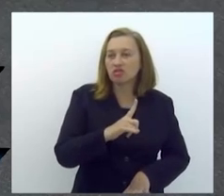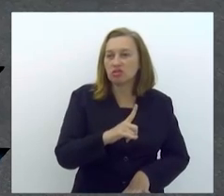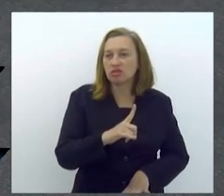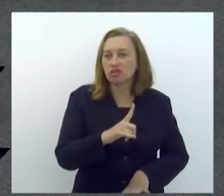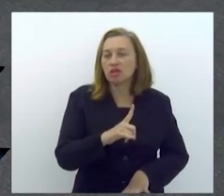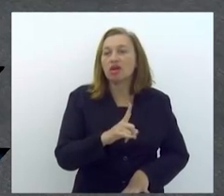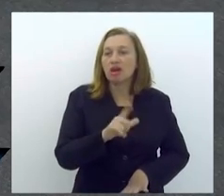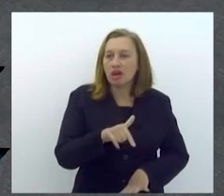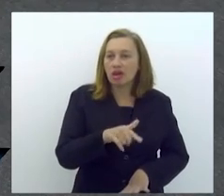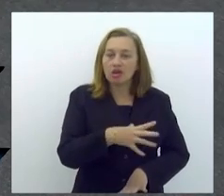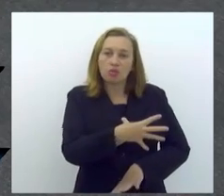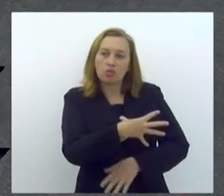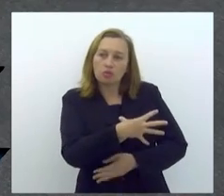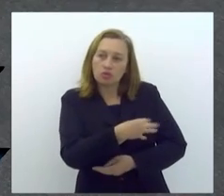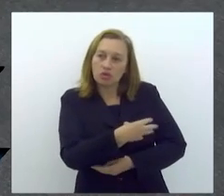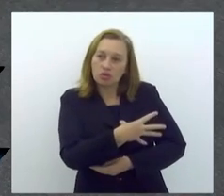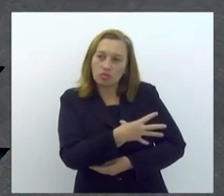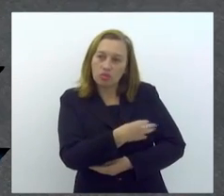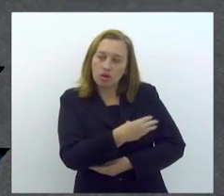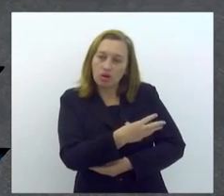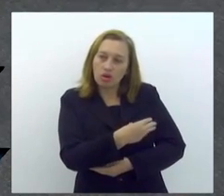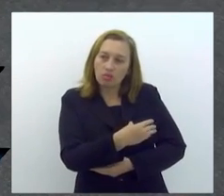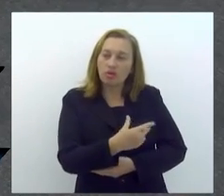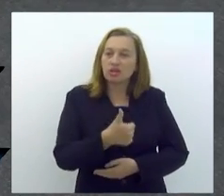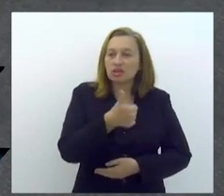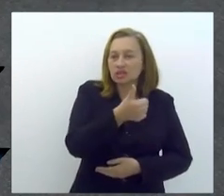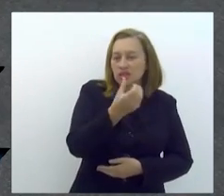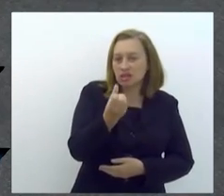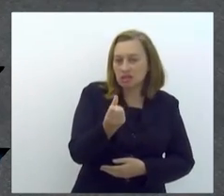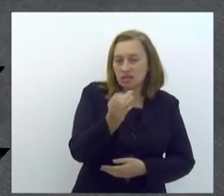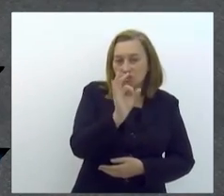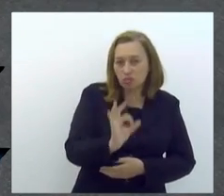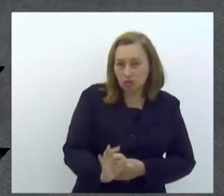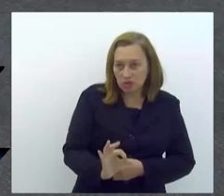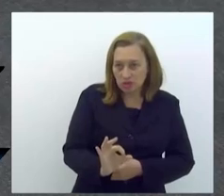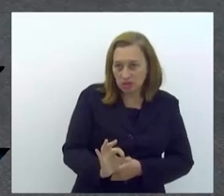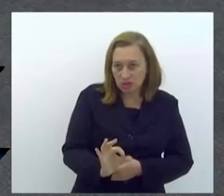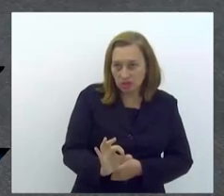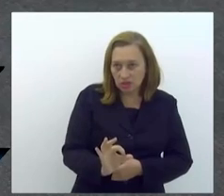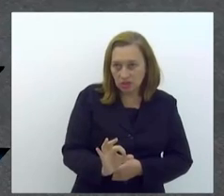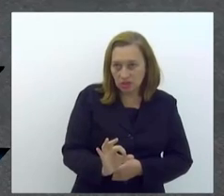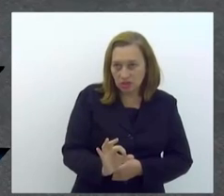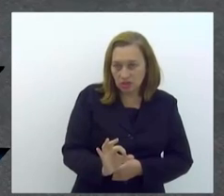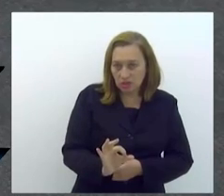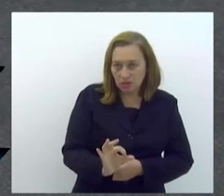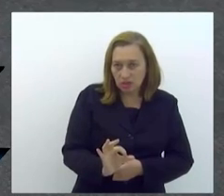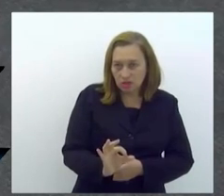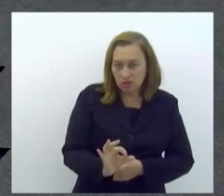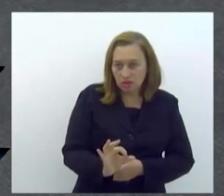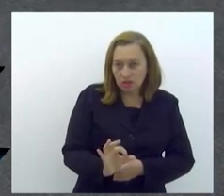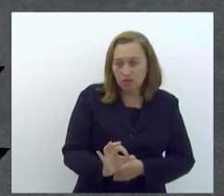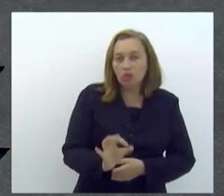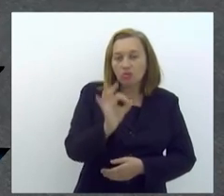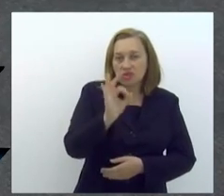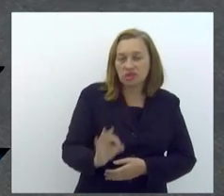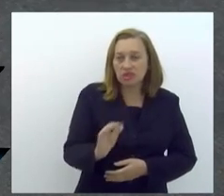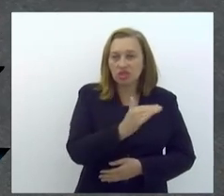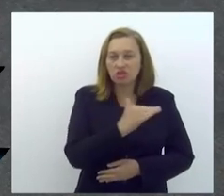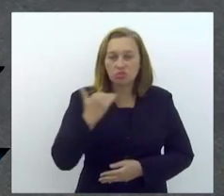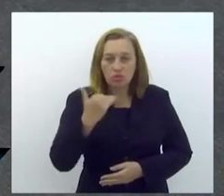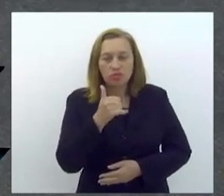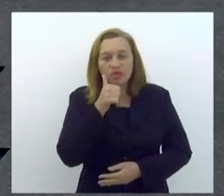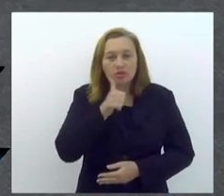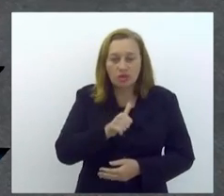o câncer de mama que corresponde a 16% da taxa de mortalidade para as mulheres